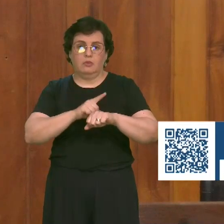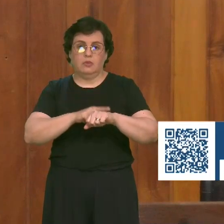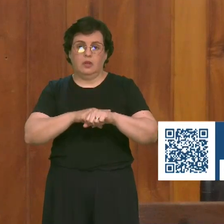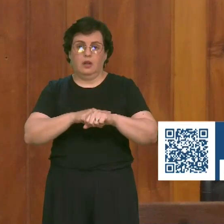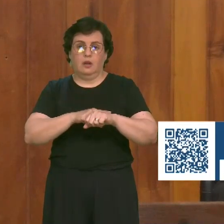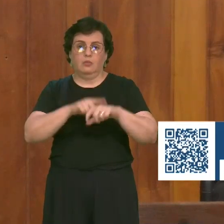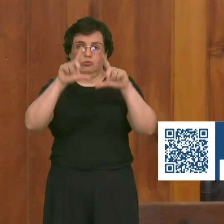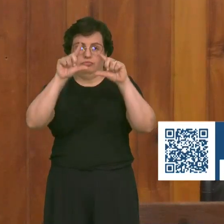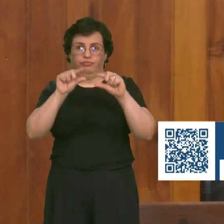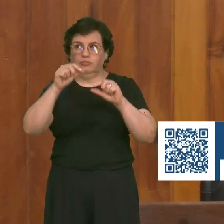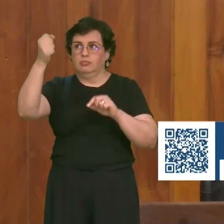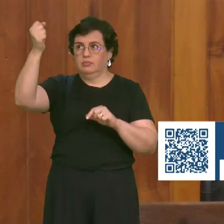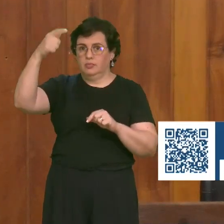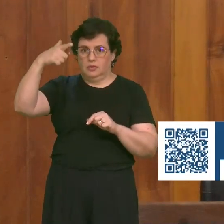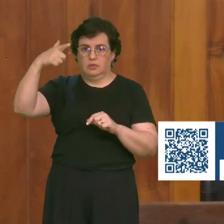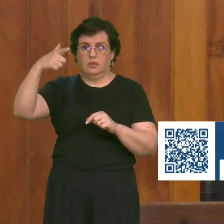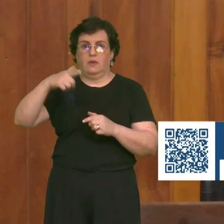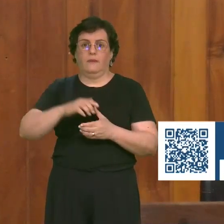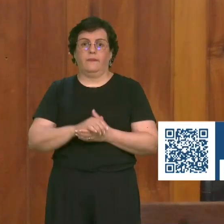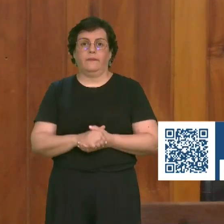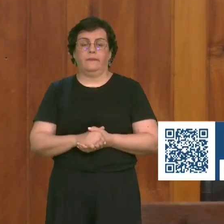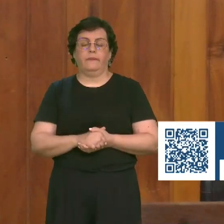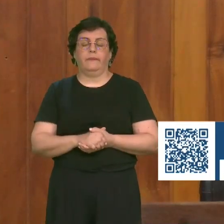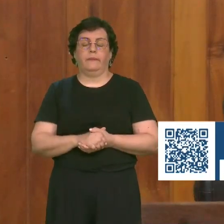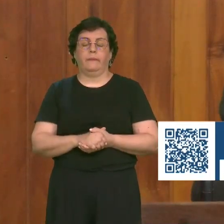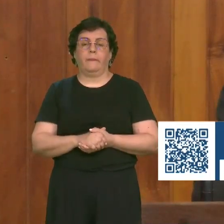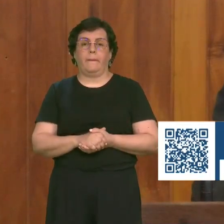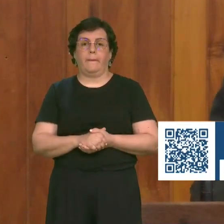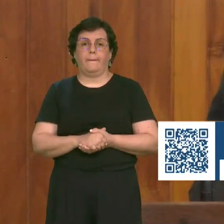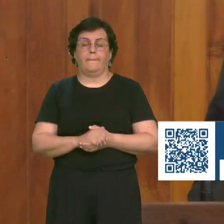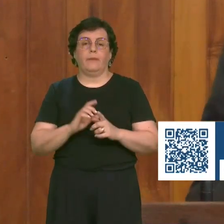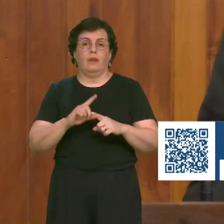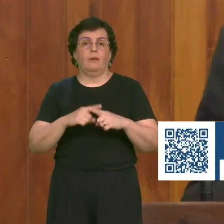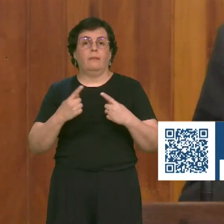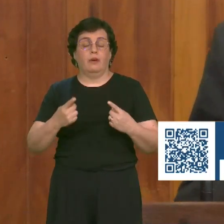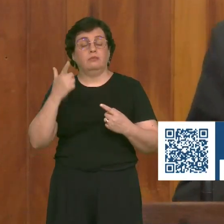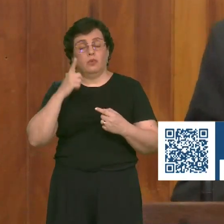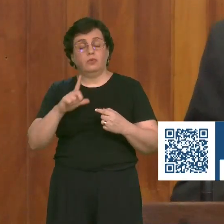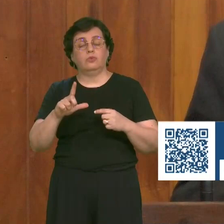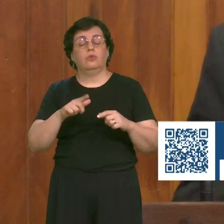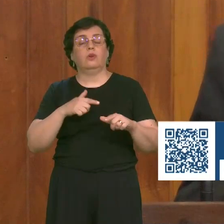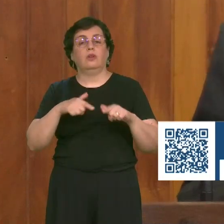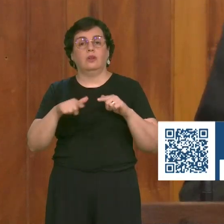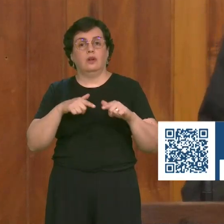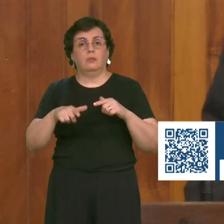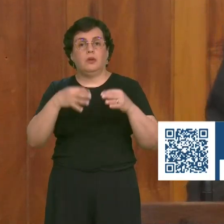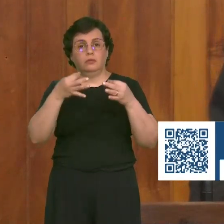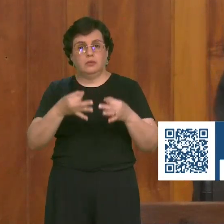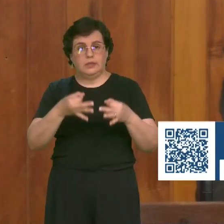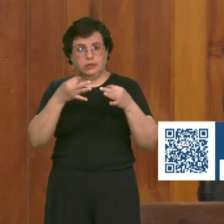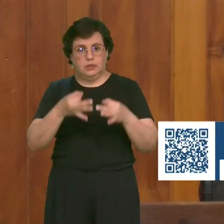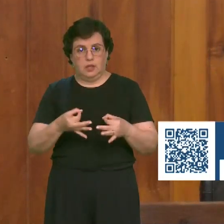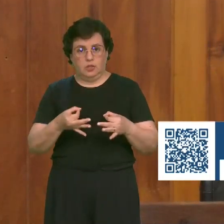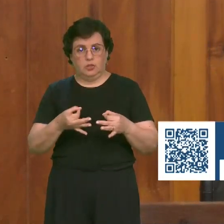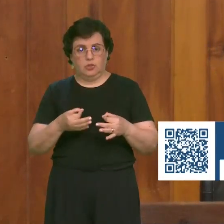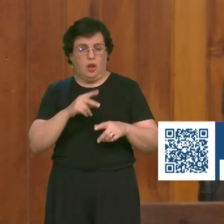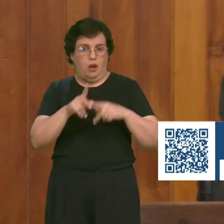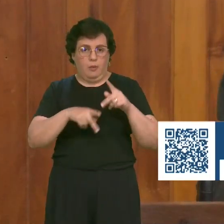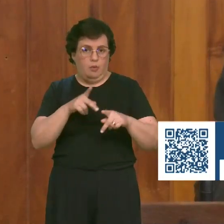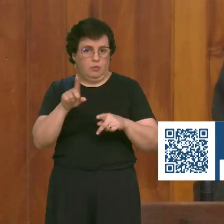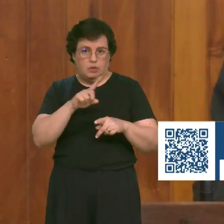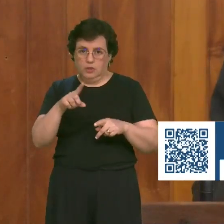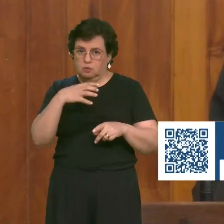de menores posição Desde que não haja prejuízo no atendimento da população